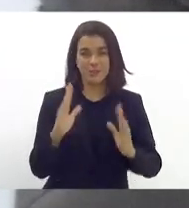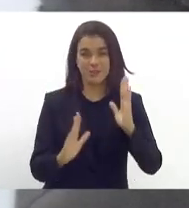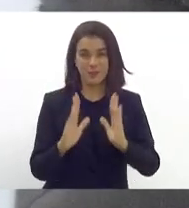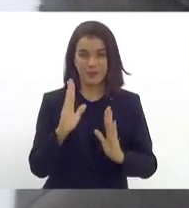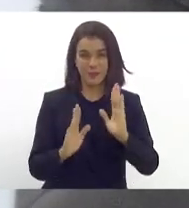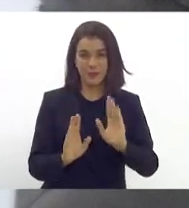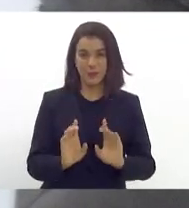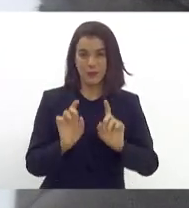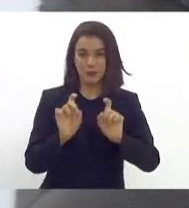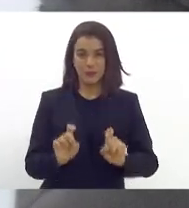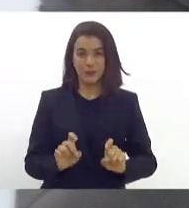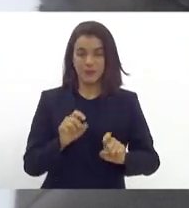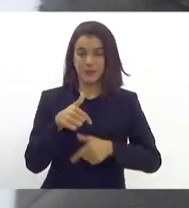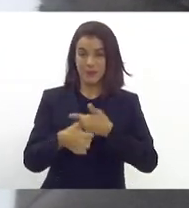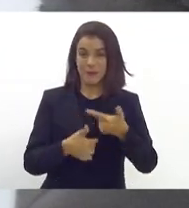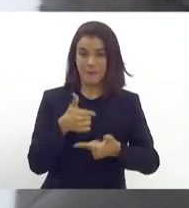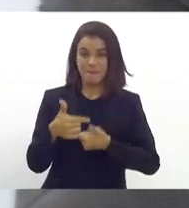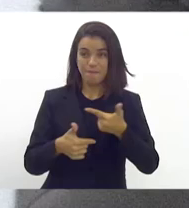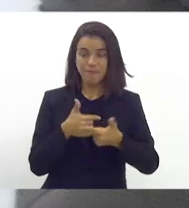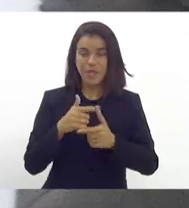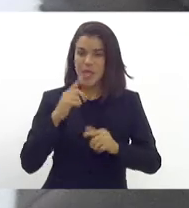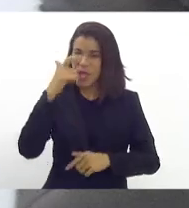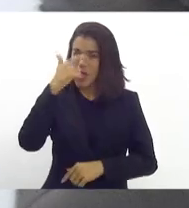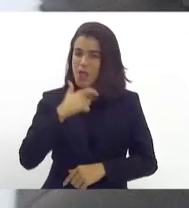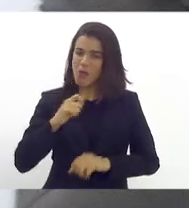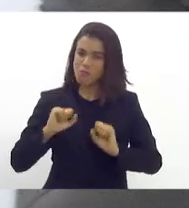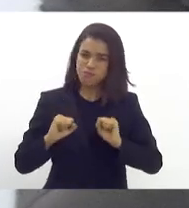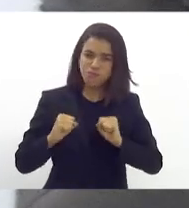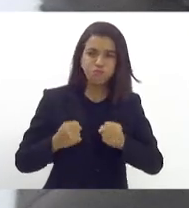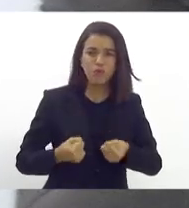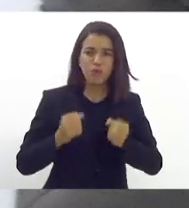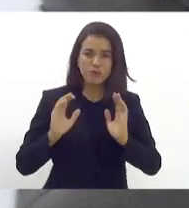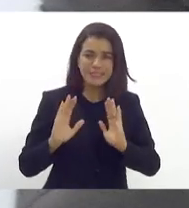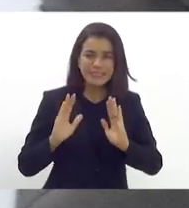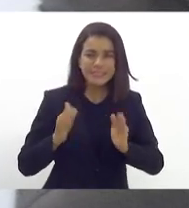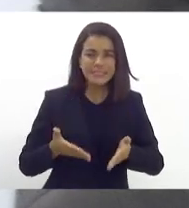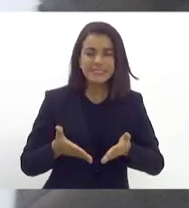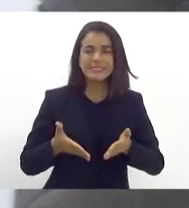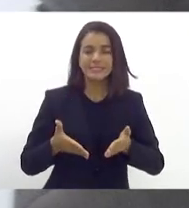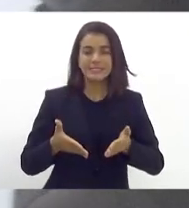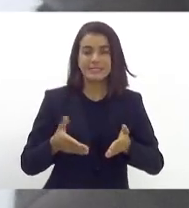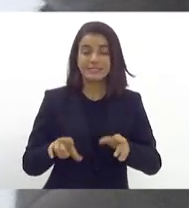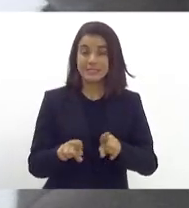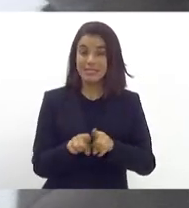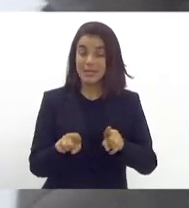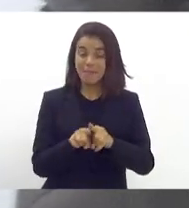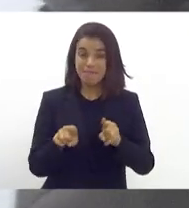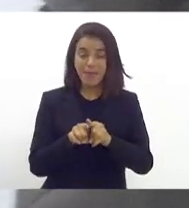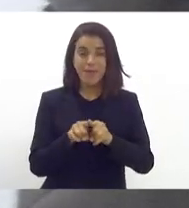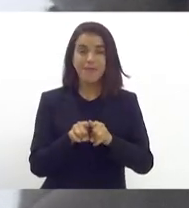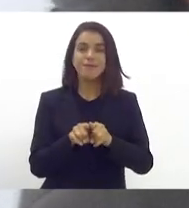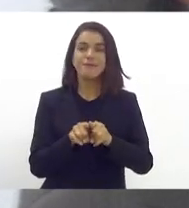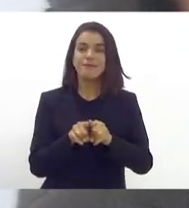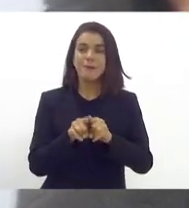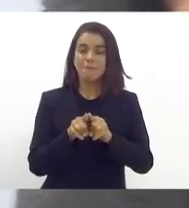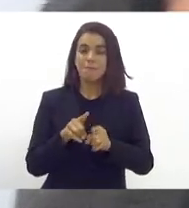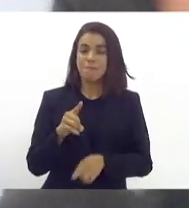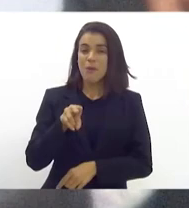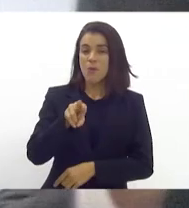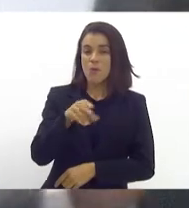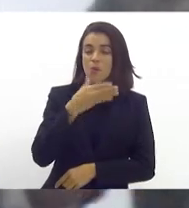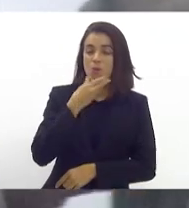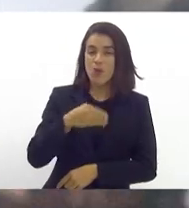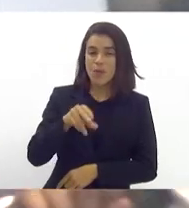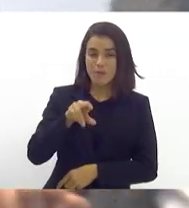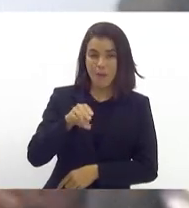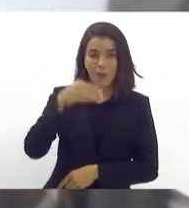a a grande causa que tenho dedicado a minha vida já cumprindo também um legado que foi do Meu Irmão Márcio Pacheco que